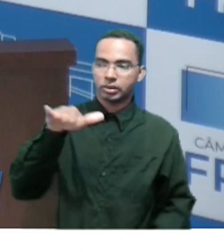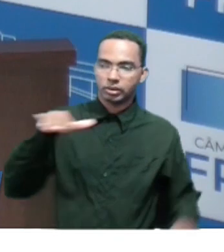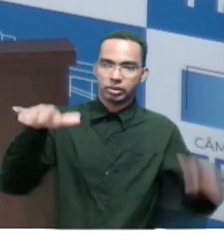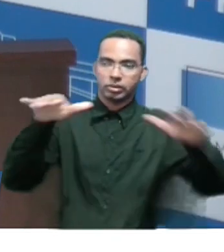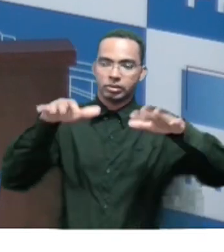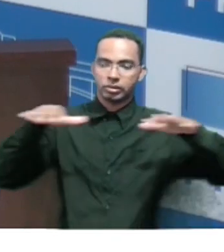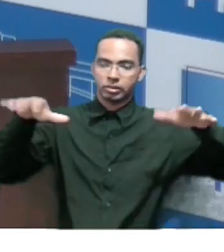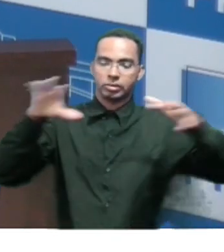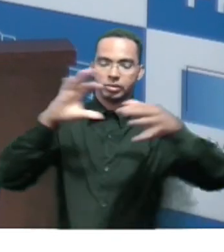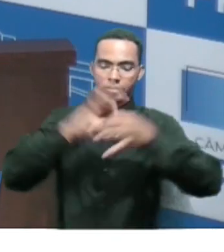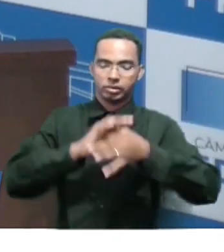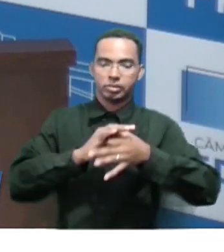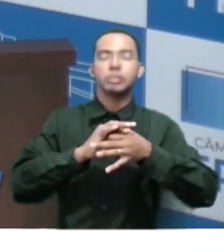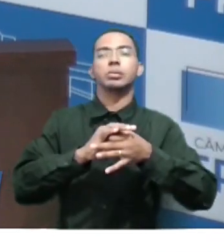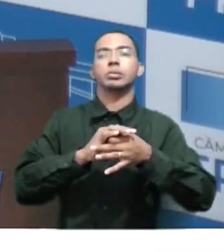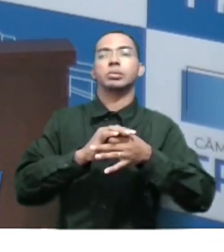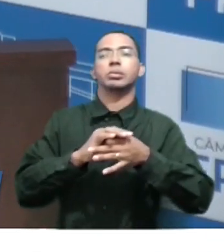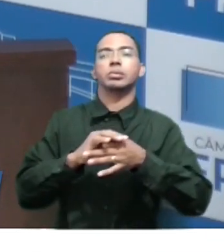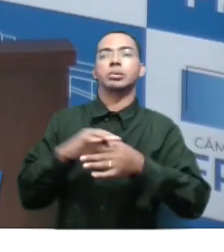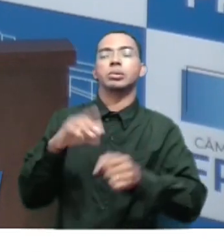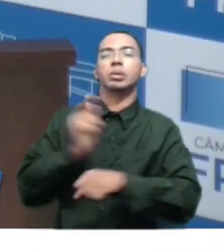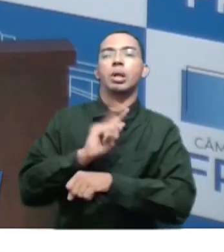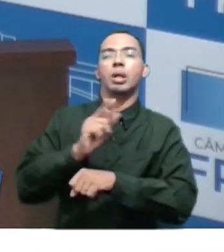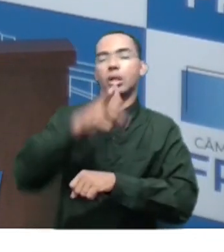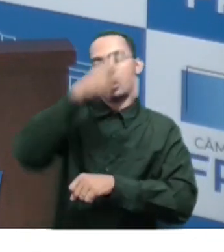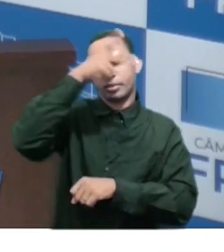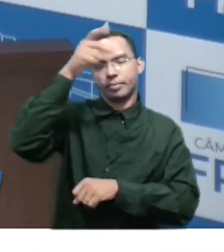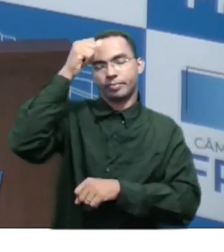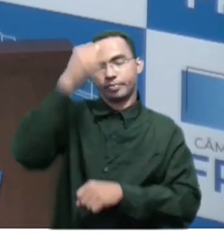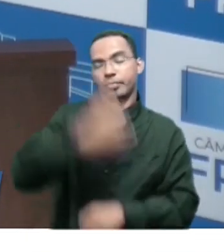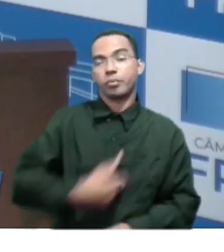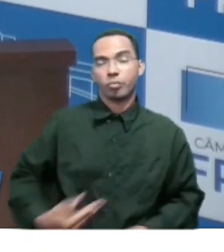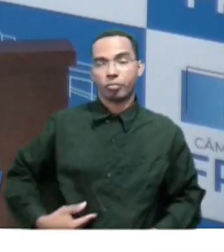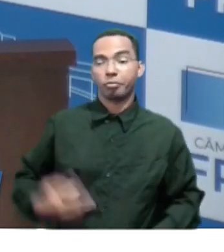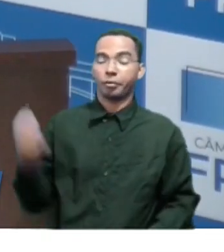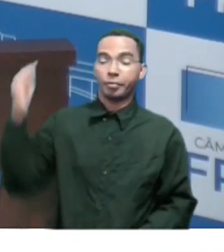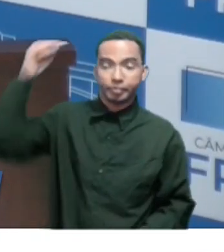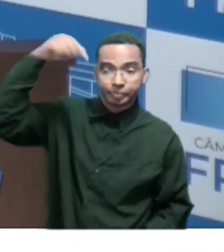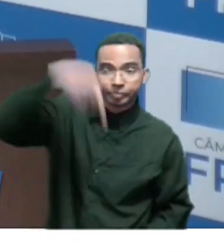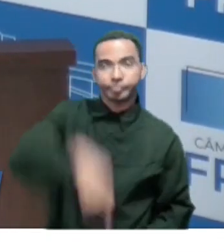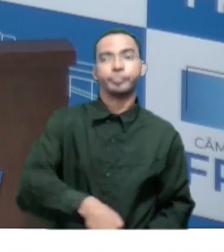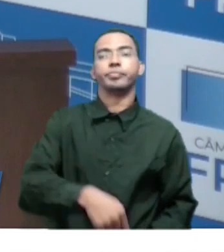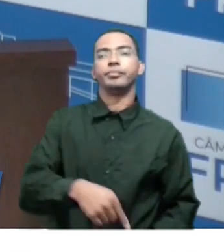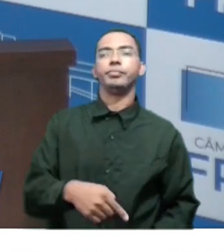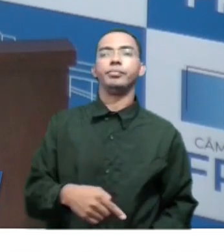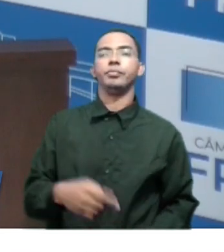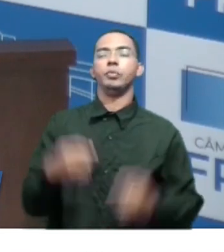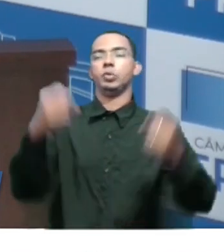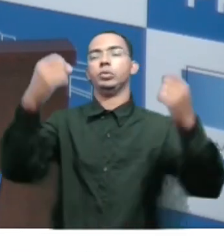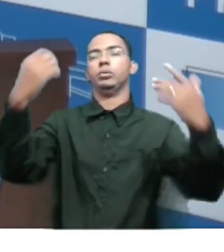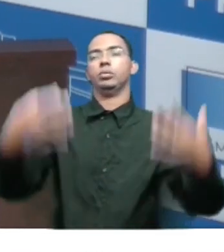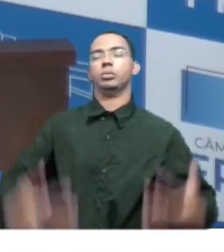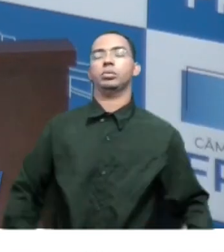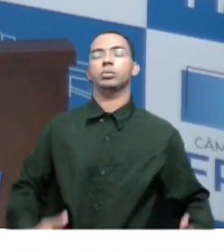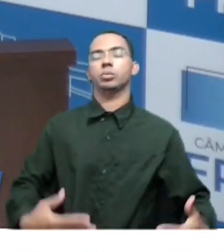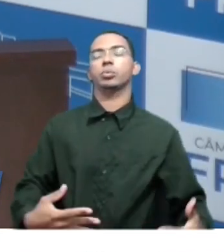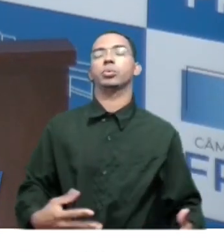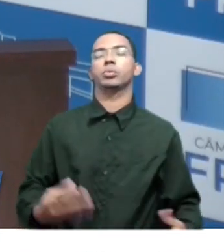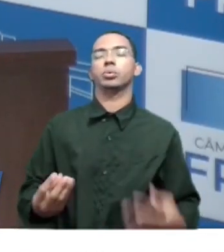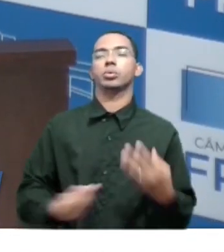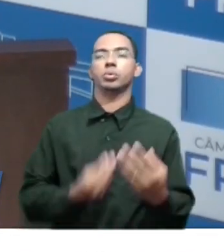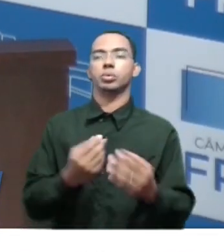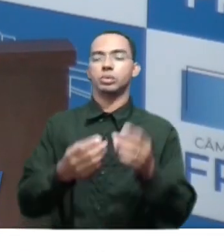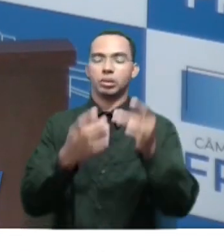todas as áreas da gestão pública municipal venham prestar conta da